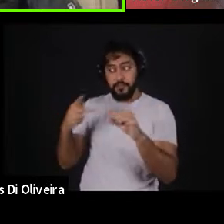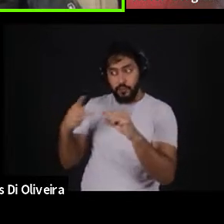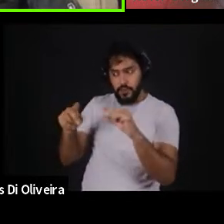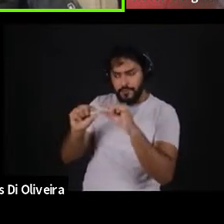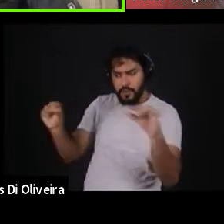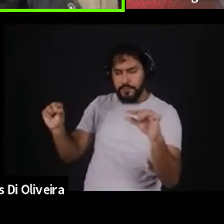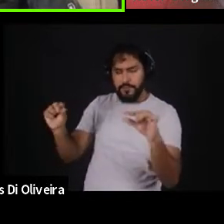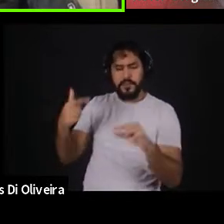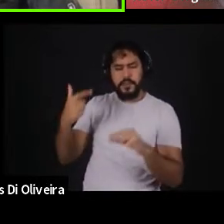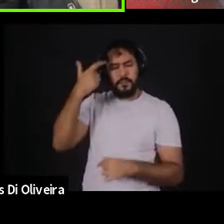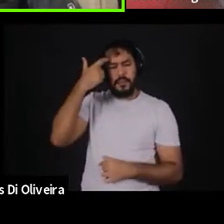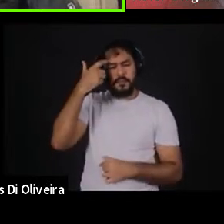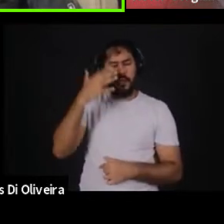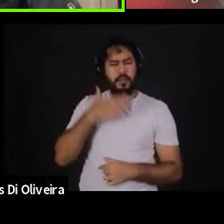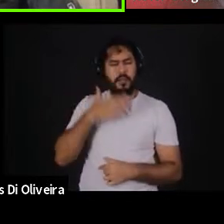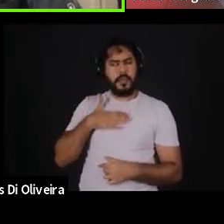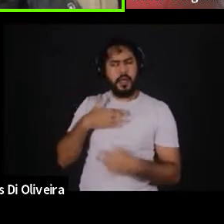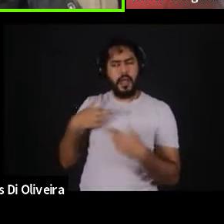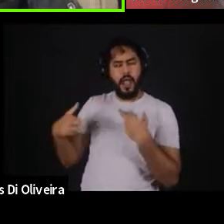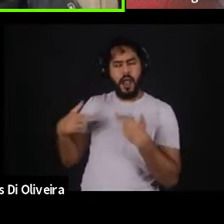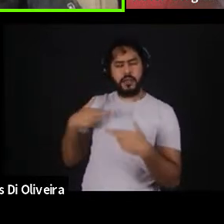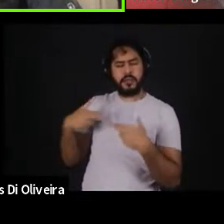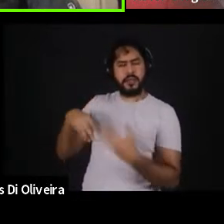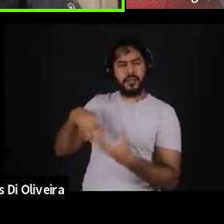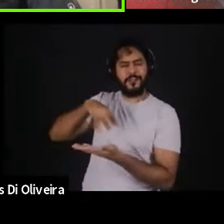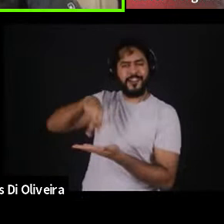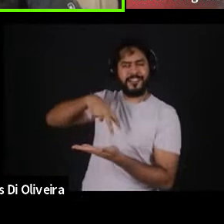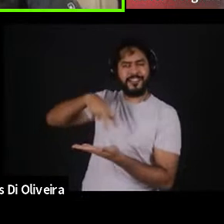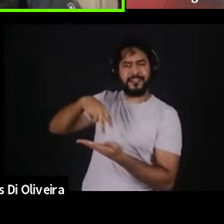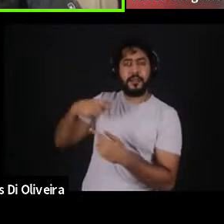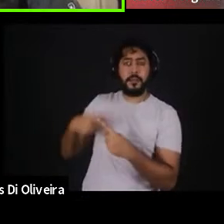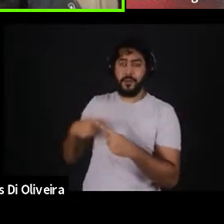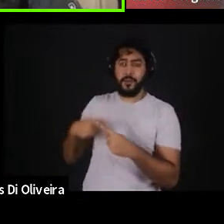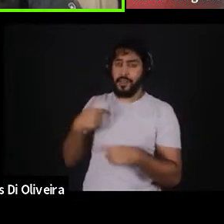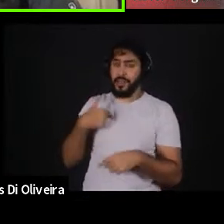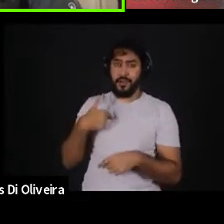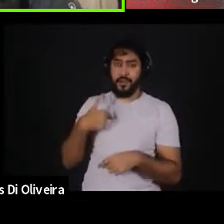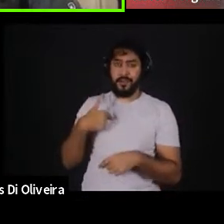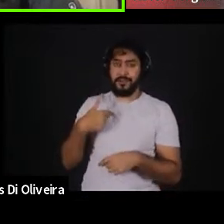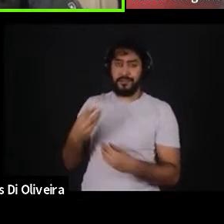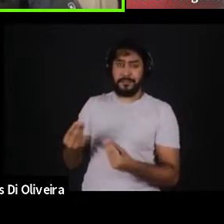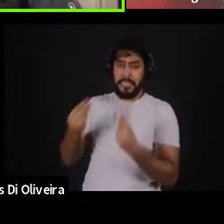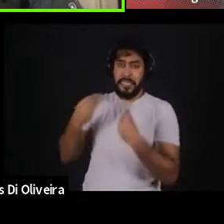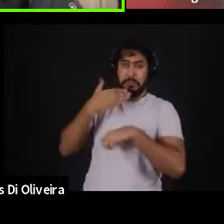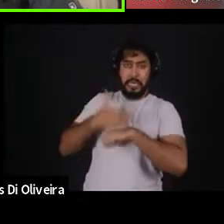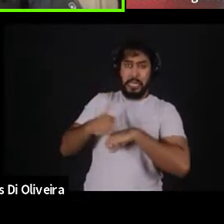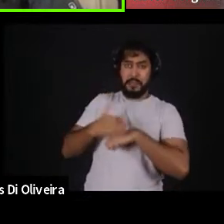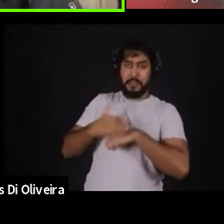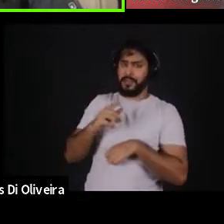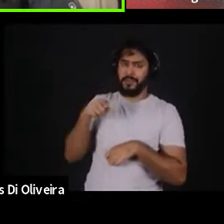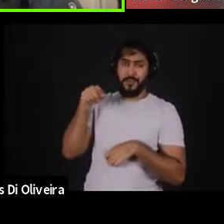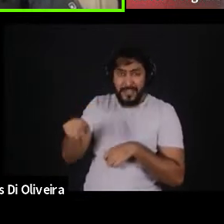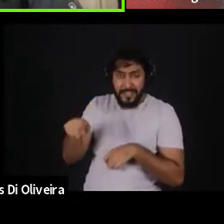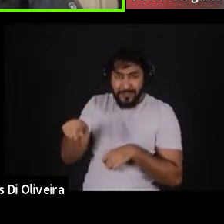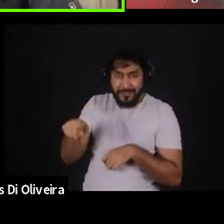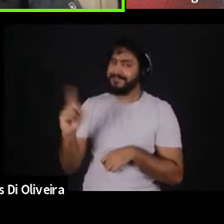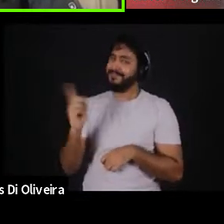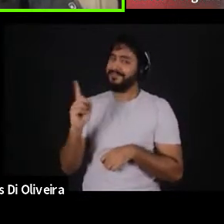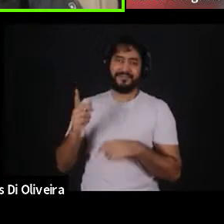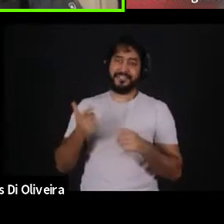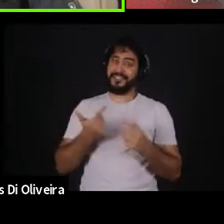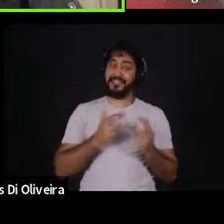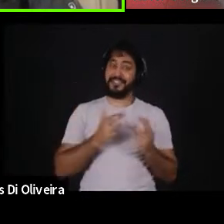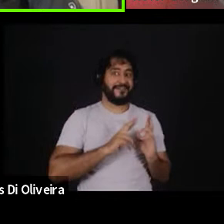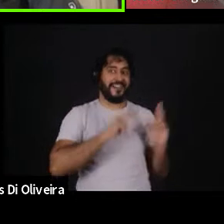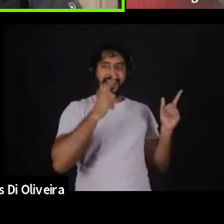própria relação com a dança, porque eu não fui treinado para fazer nada disso que eu faço hoje em dia. Eu fui treinado para fazer outra coisa completamente diferente. Fui